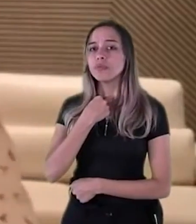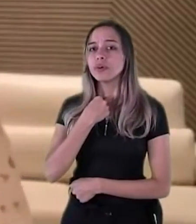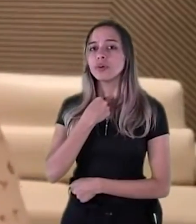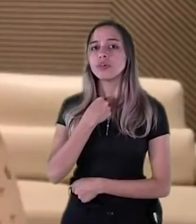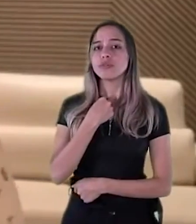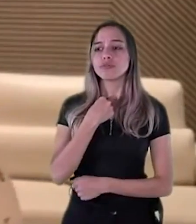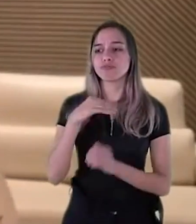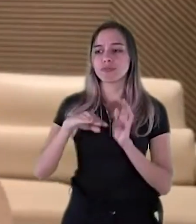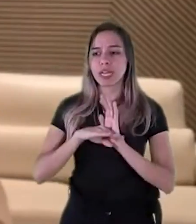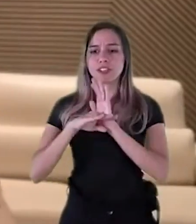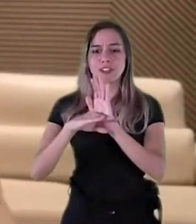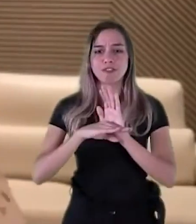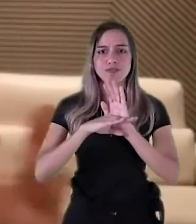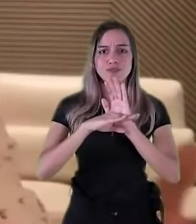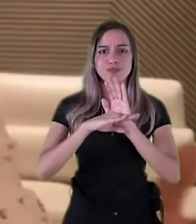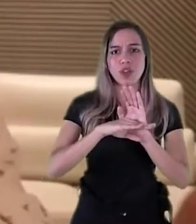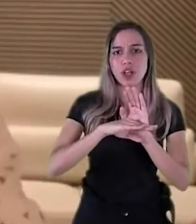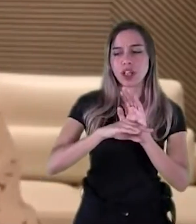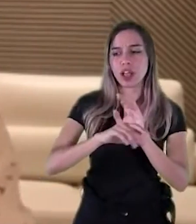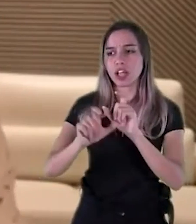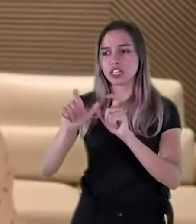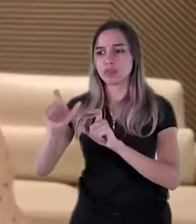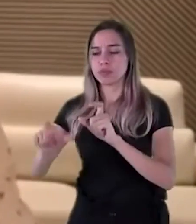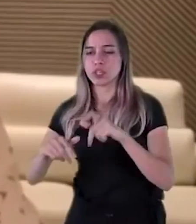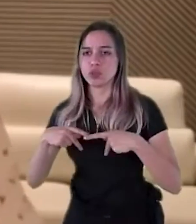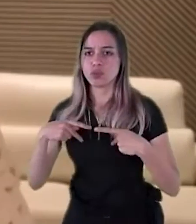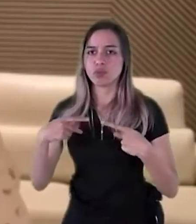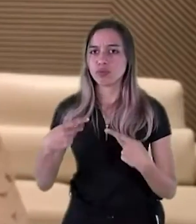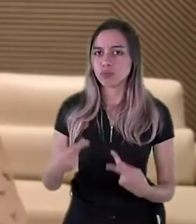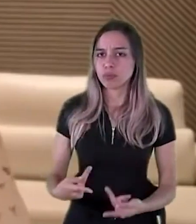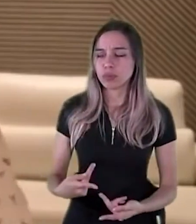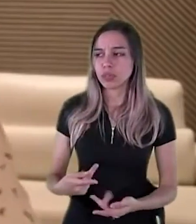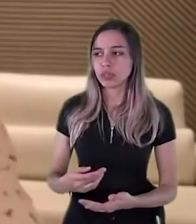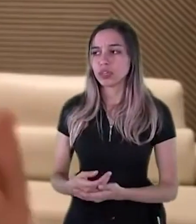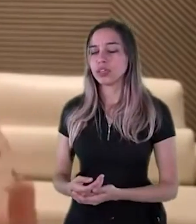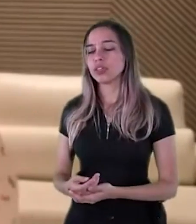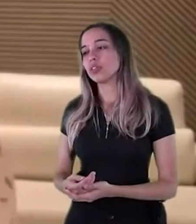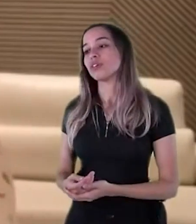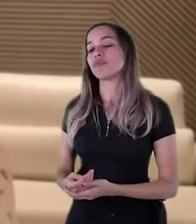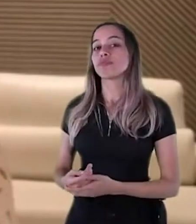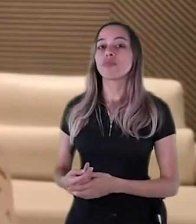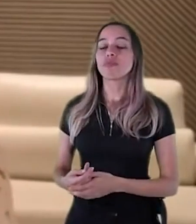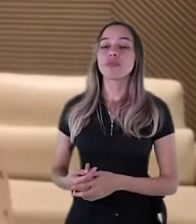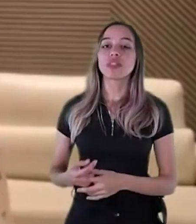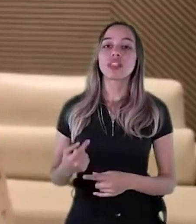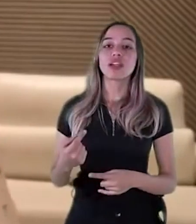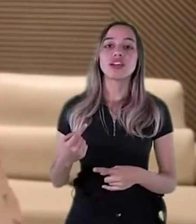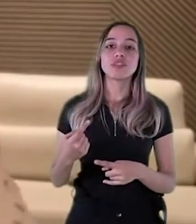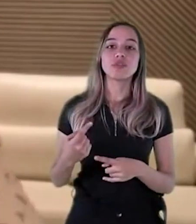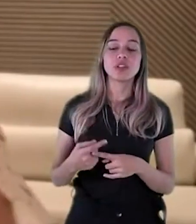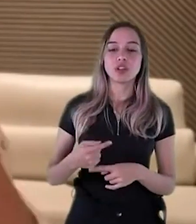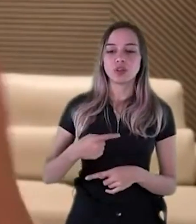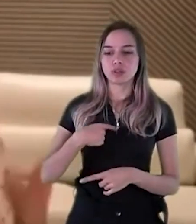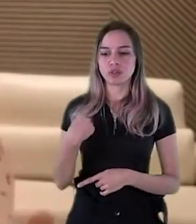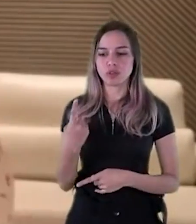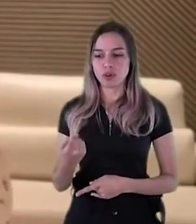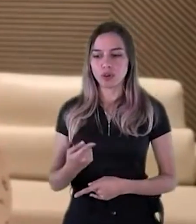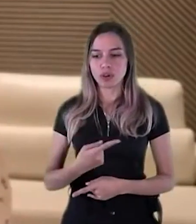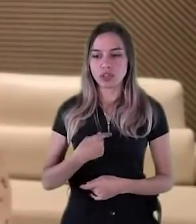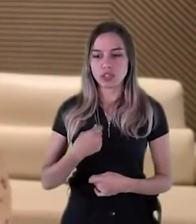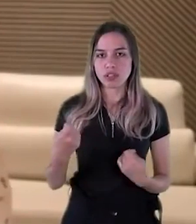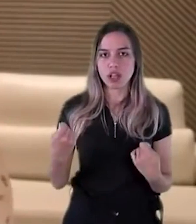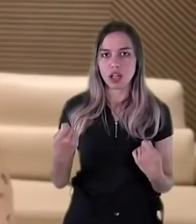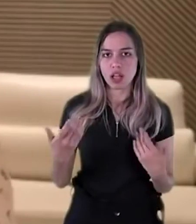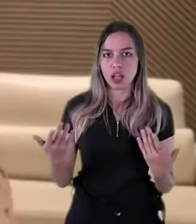deste caos que ela está vivendo. Nós estamos agora, por exemplo, com essa grande questão. Vamos ter autorização